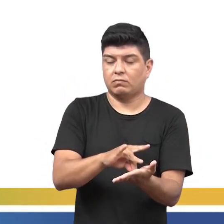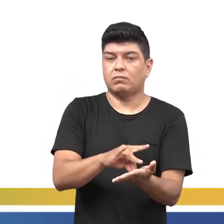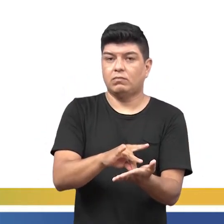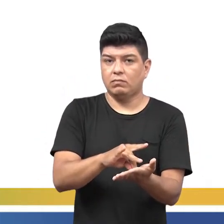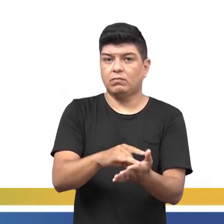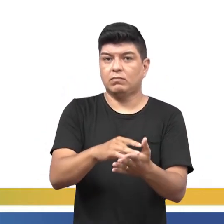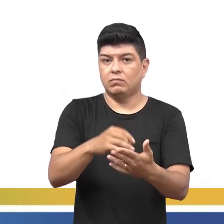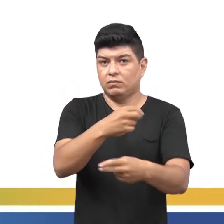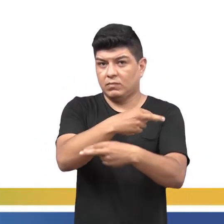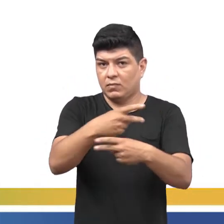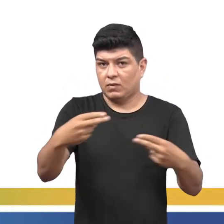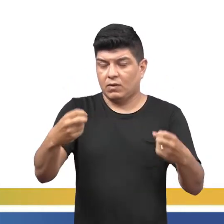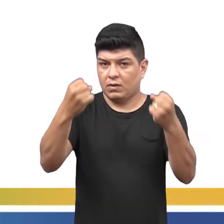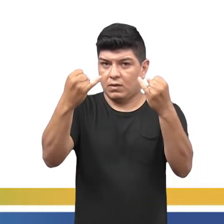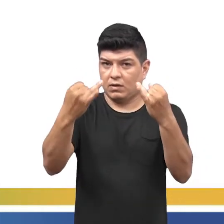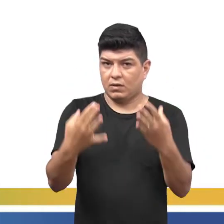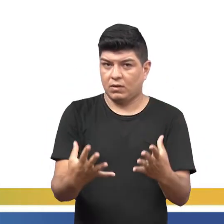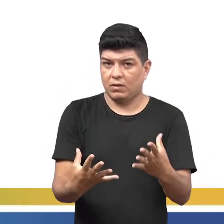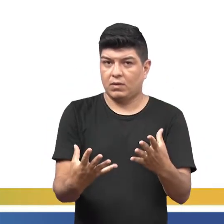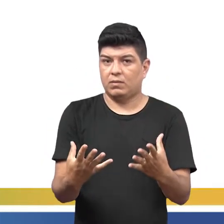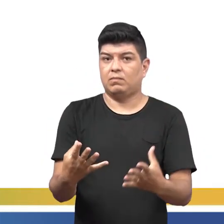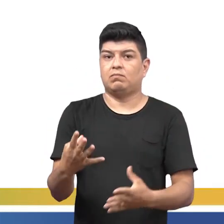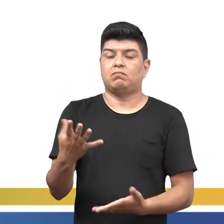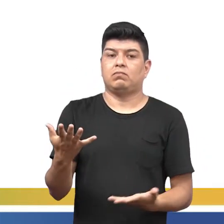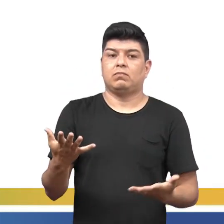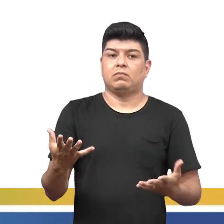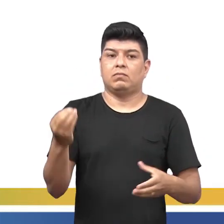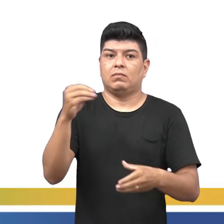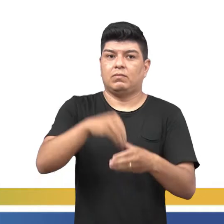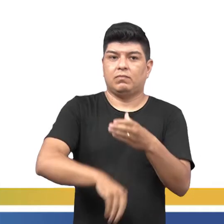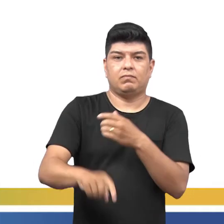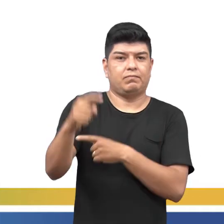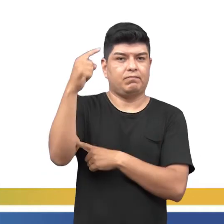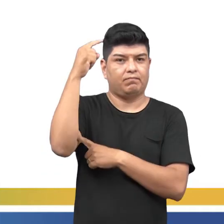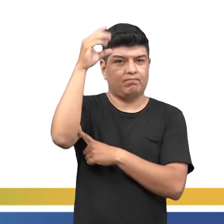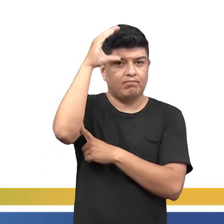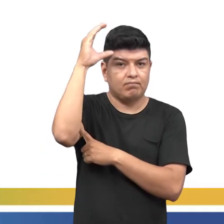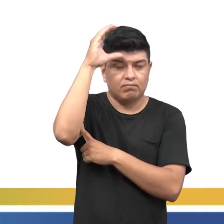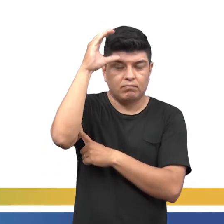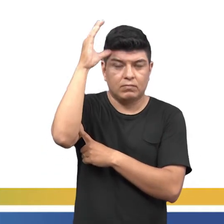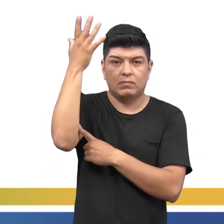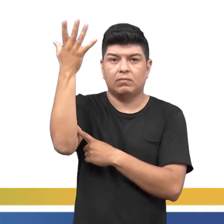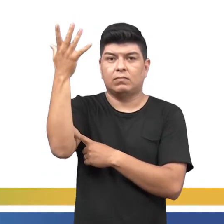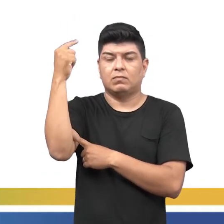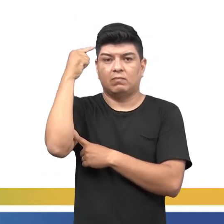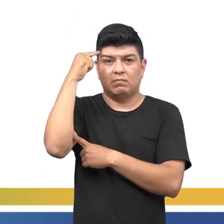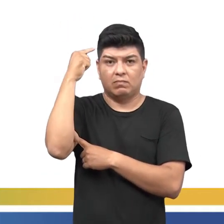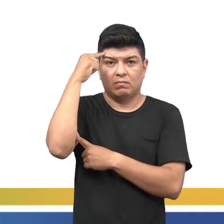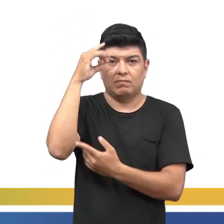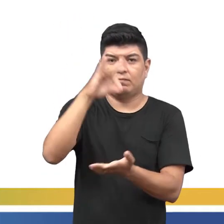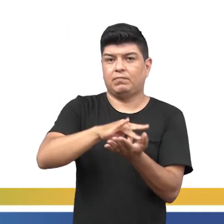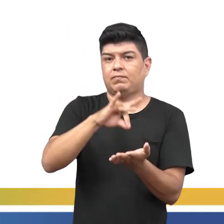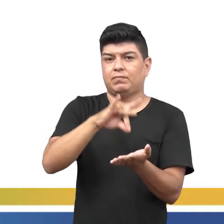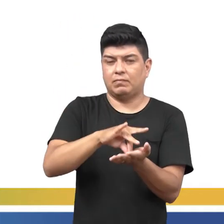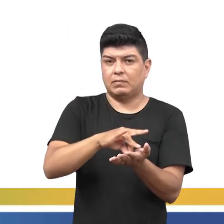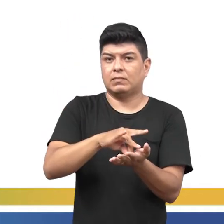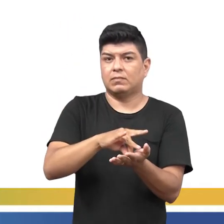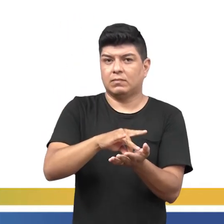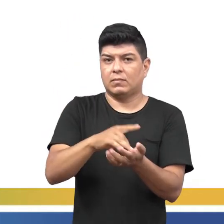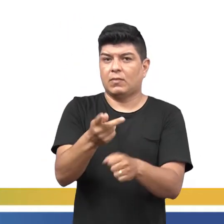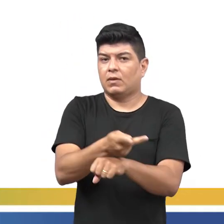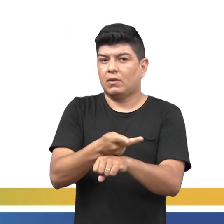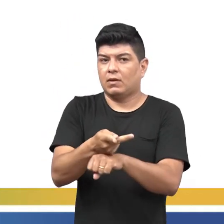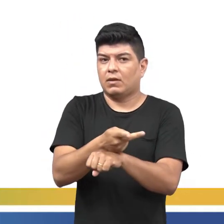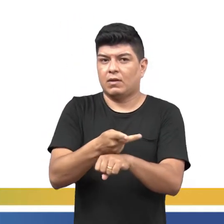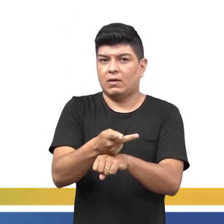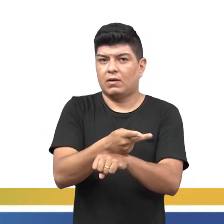coisas explicadas de forma criativa, dentro de um raciocínio lógico, dentro de um raciocínio verdadeiro, procura